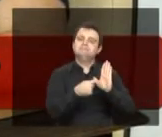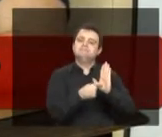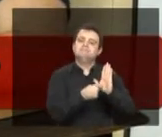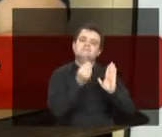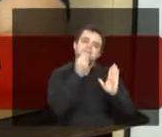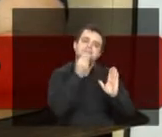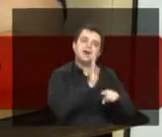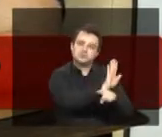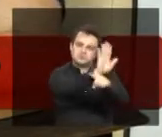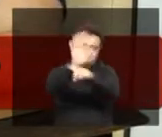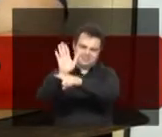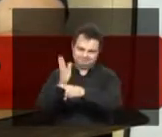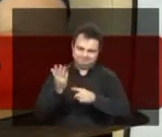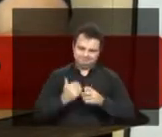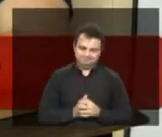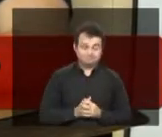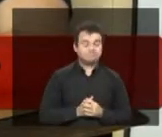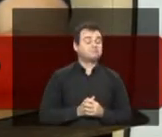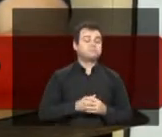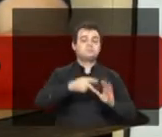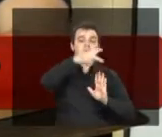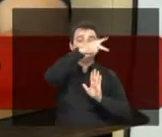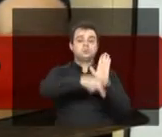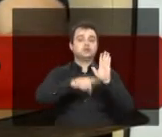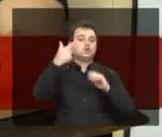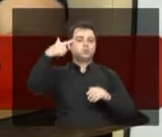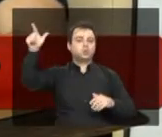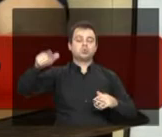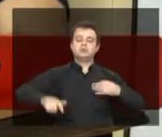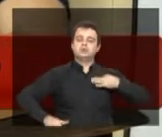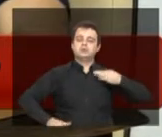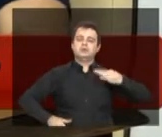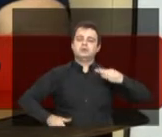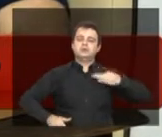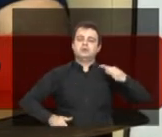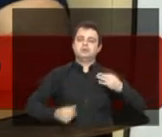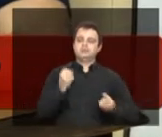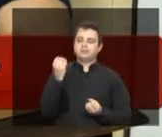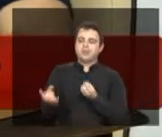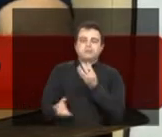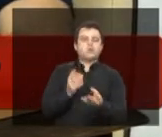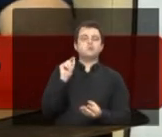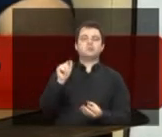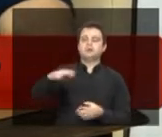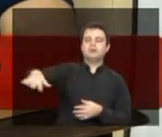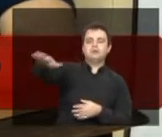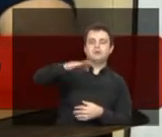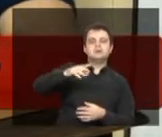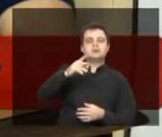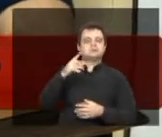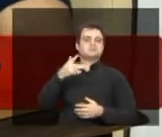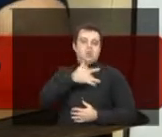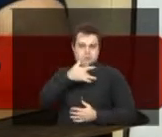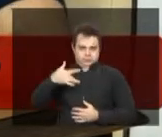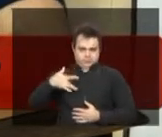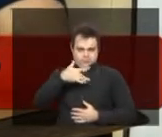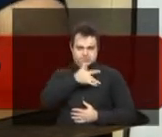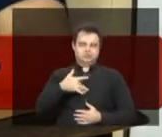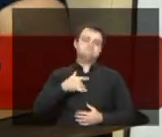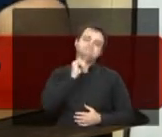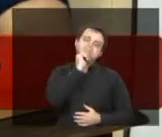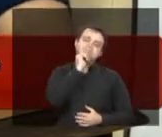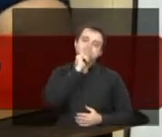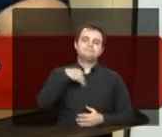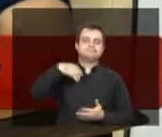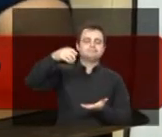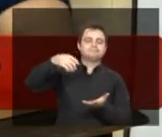Tem também, tinha o projeto Doação Solidária da Saúde. A pessoa que vai pagar, por exemplo, uma